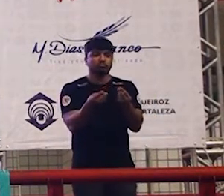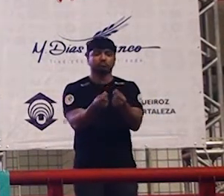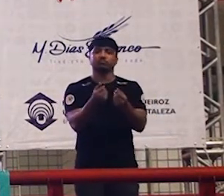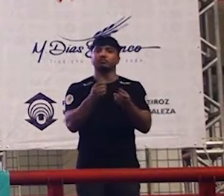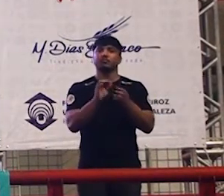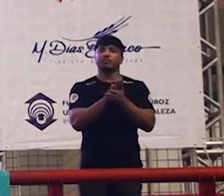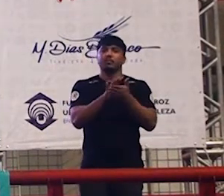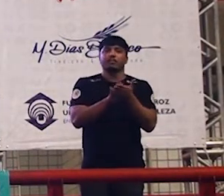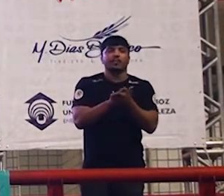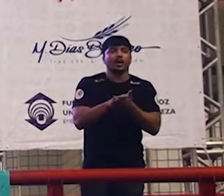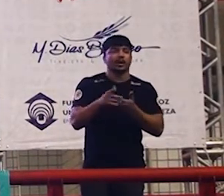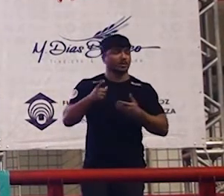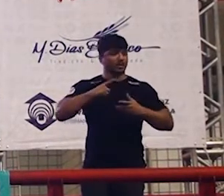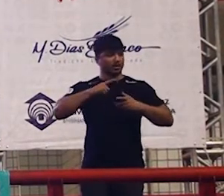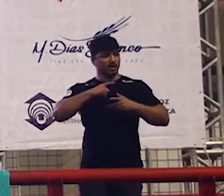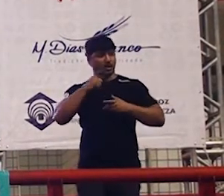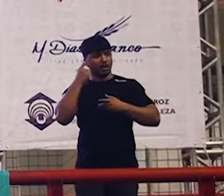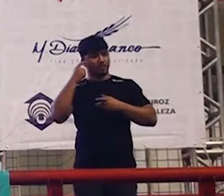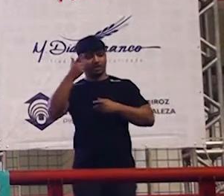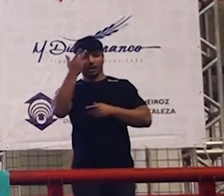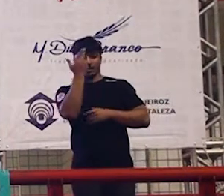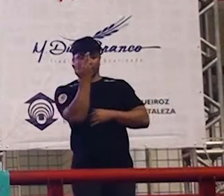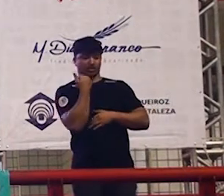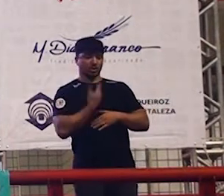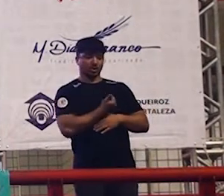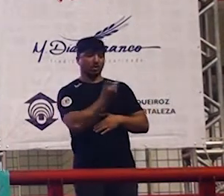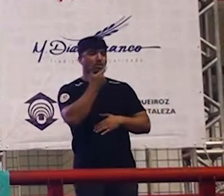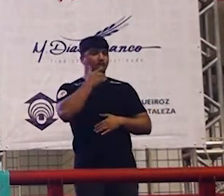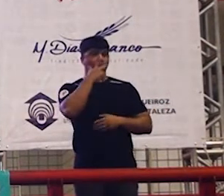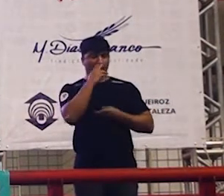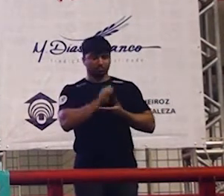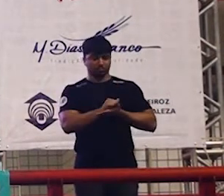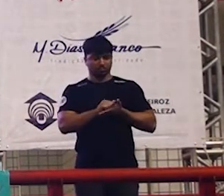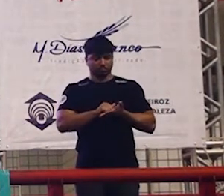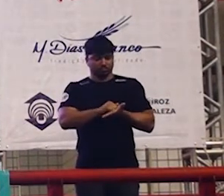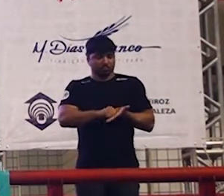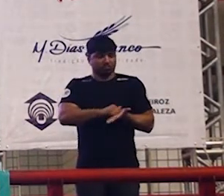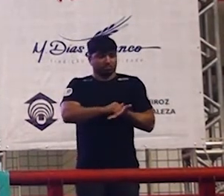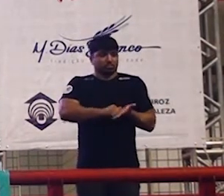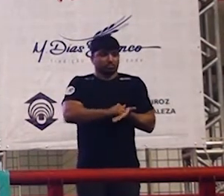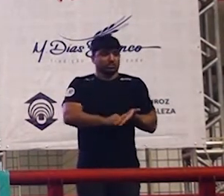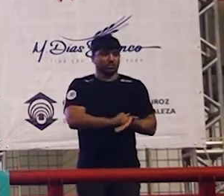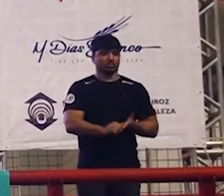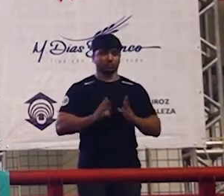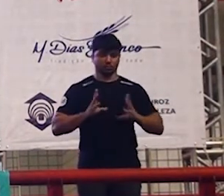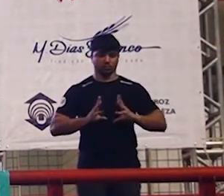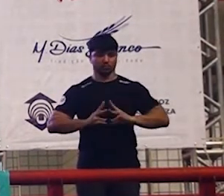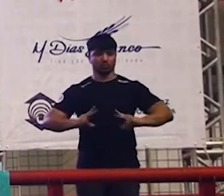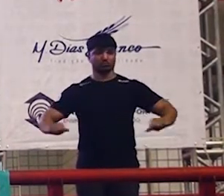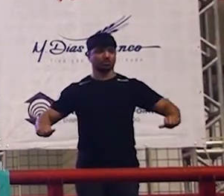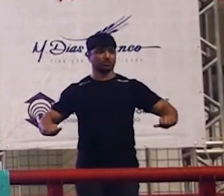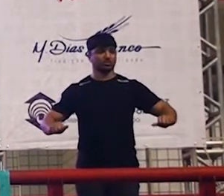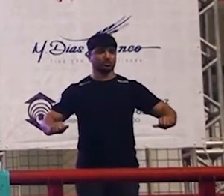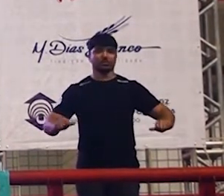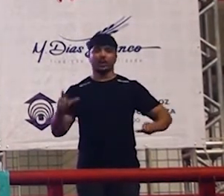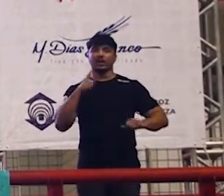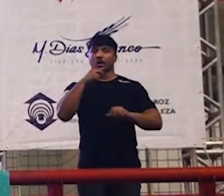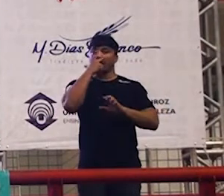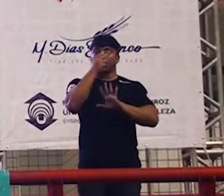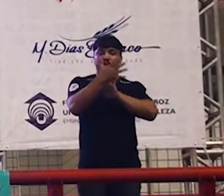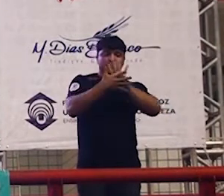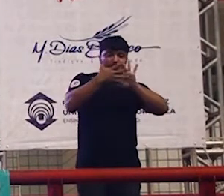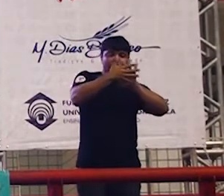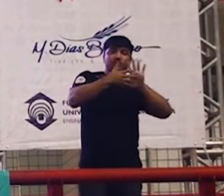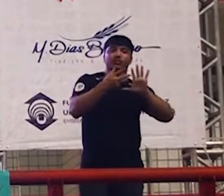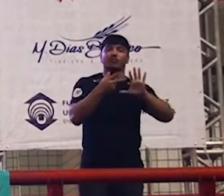indefinida que o desenho dela começa a se apagar. Então perceba que o texto não